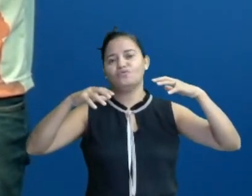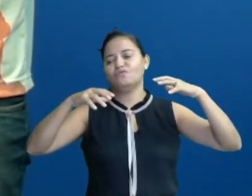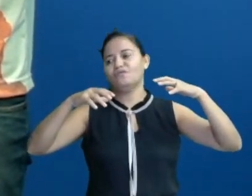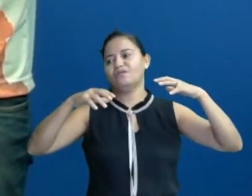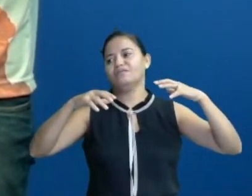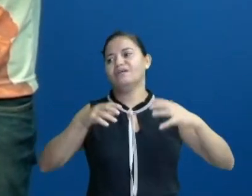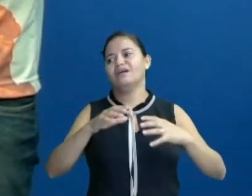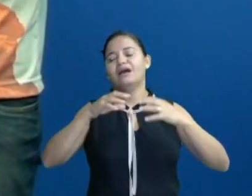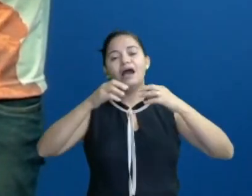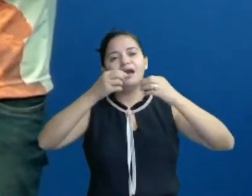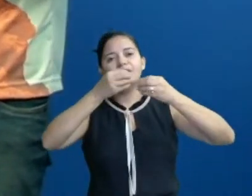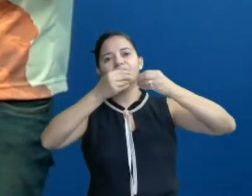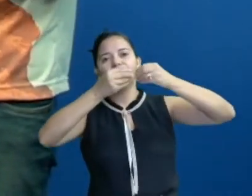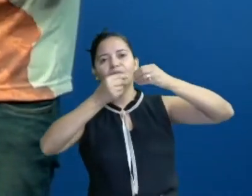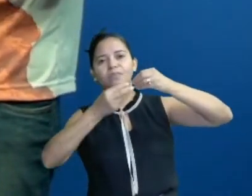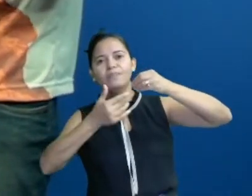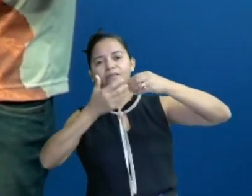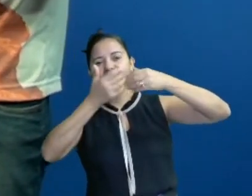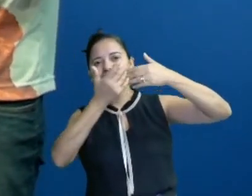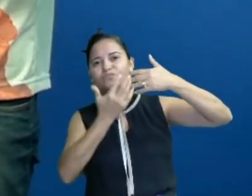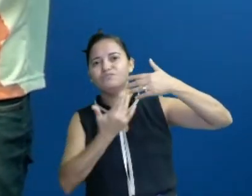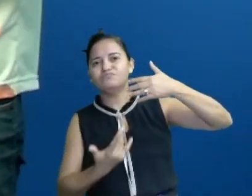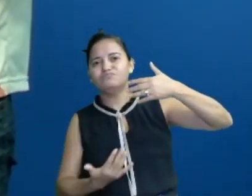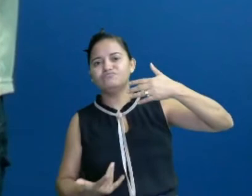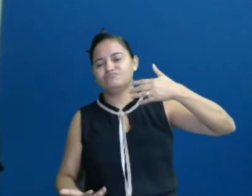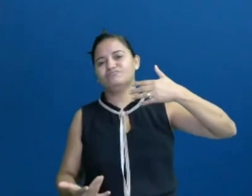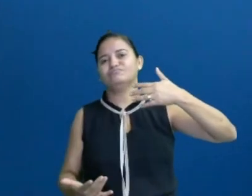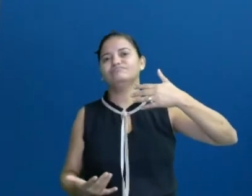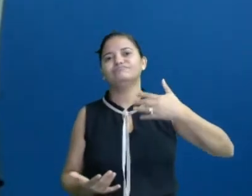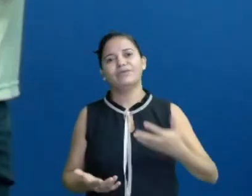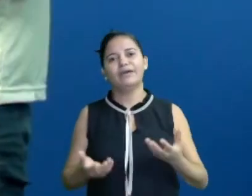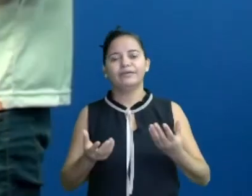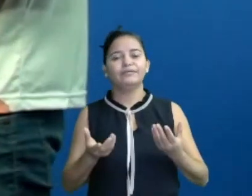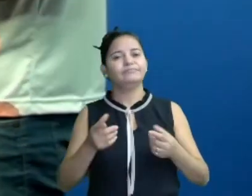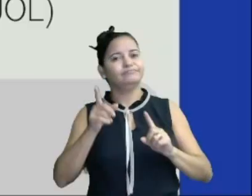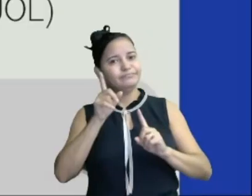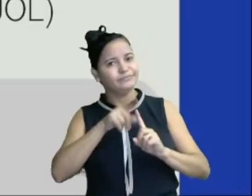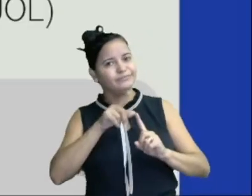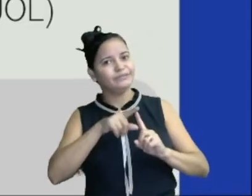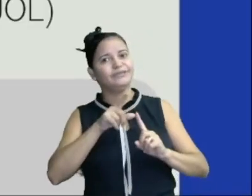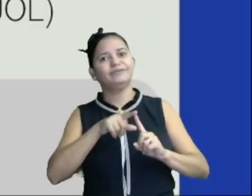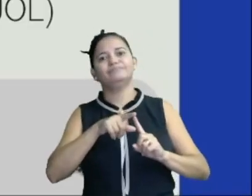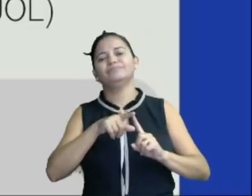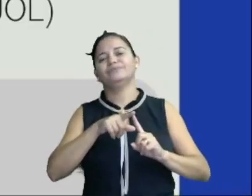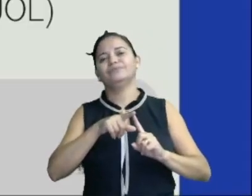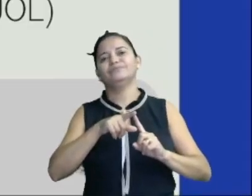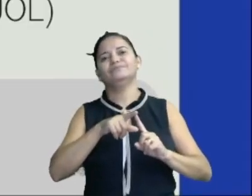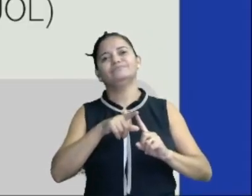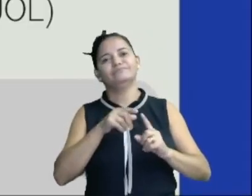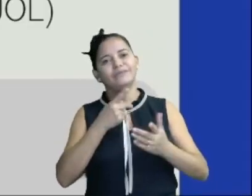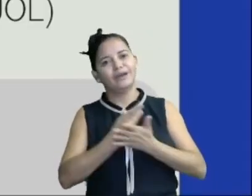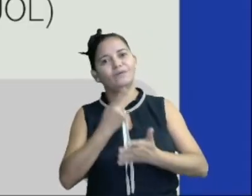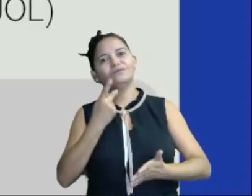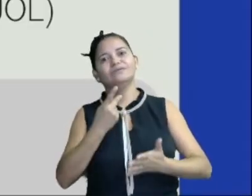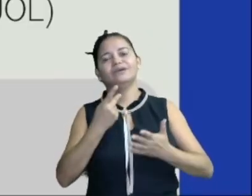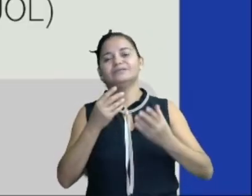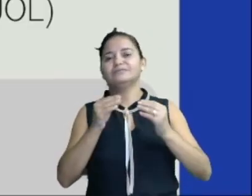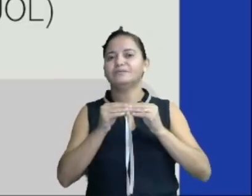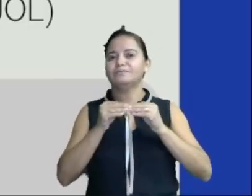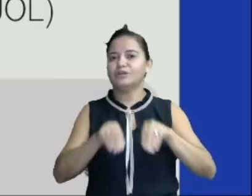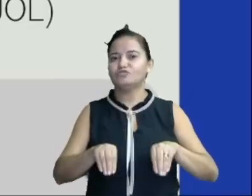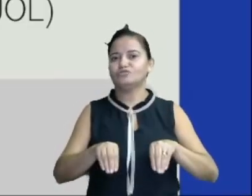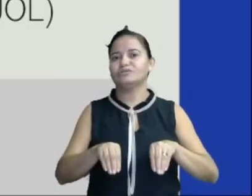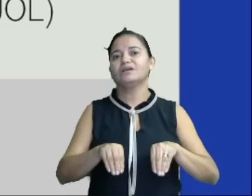esse deslizamento que acaba promovendo aí, no caso, vários tipos de incidentes,